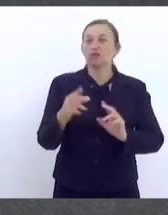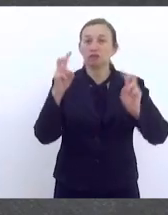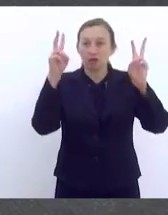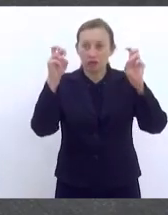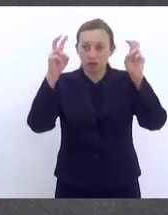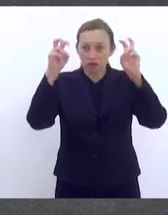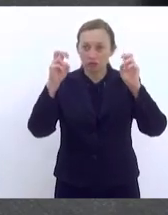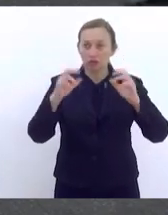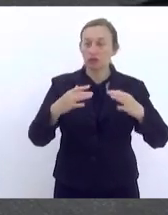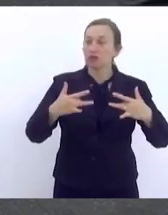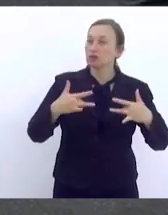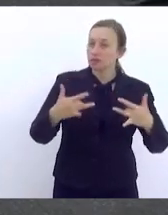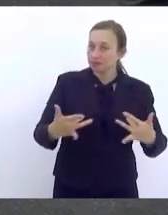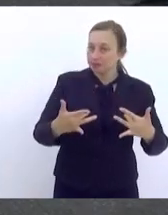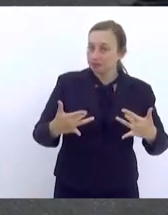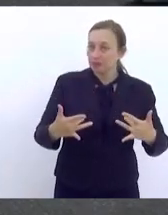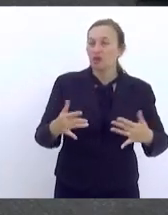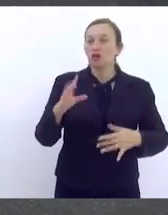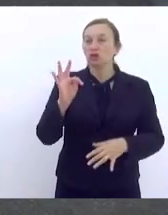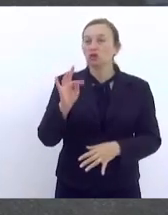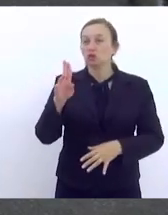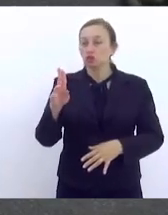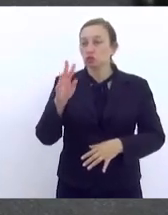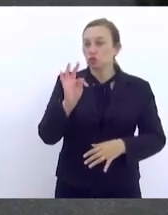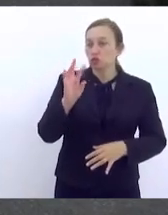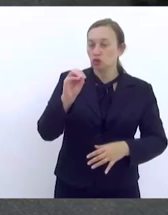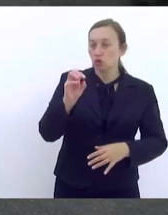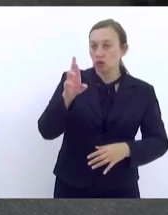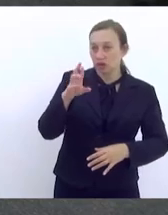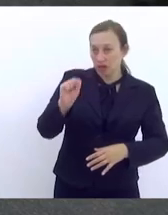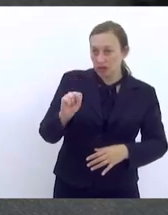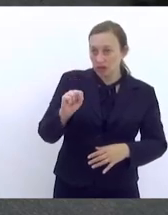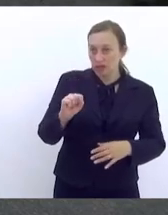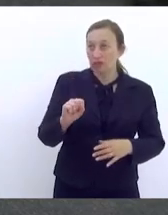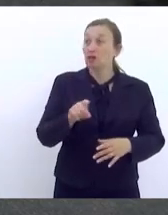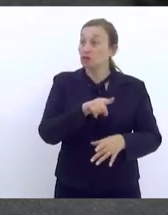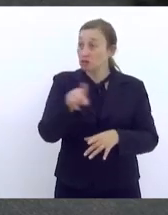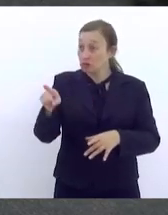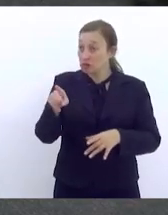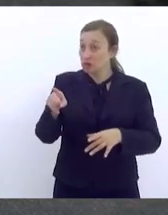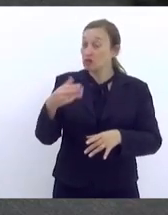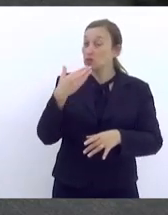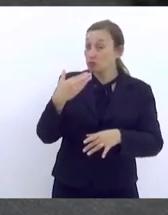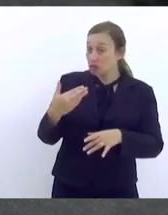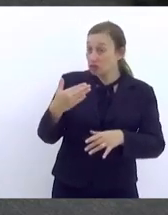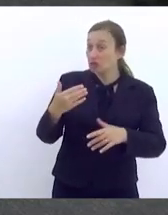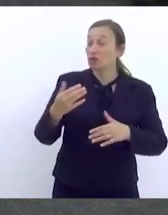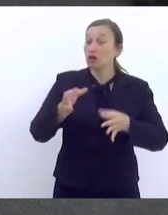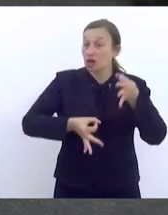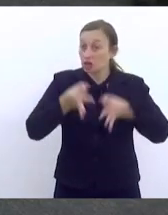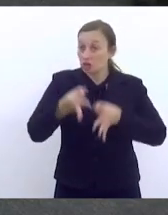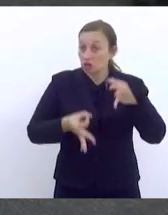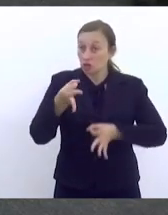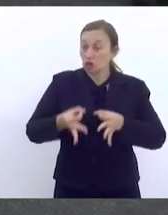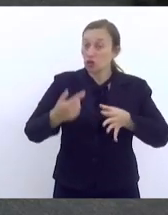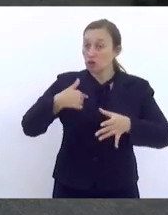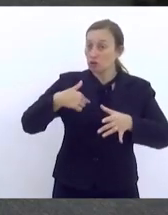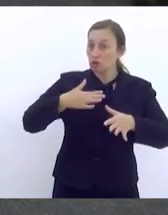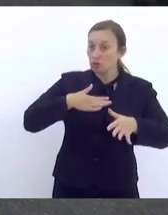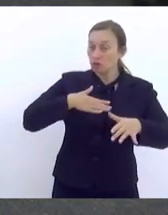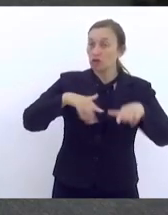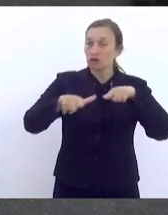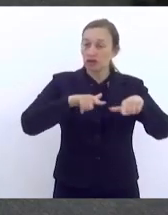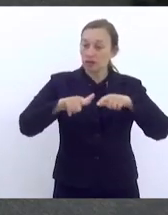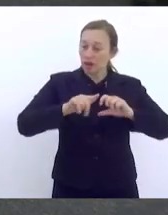deixe minha solidariedade aos tutores e tutoras a indignação de vocês é justa e digna o meu mandato segue batalhando pela